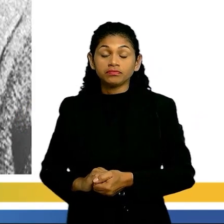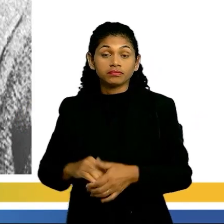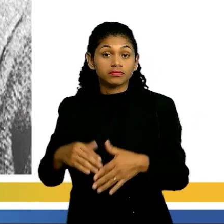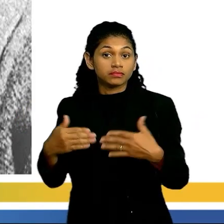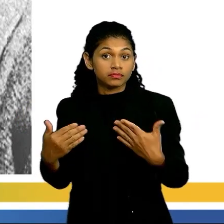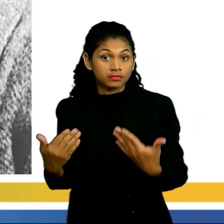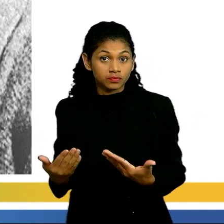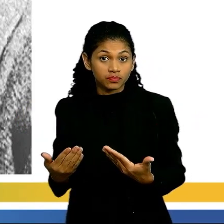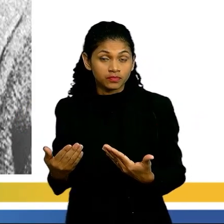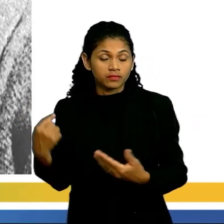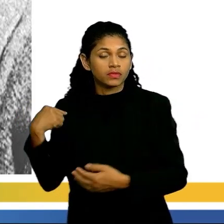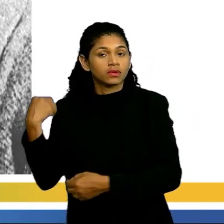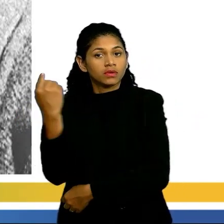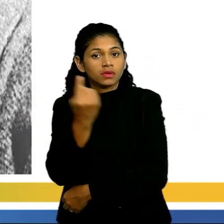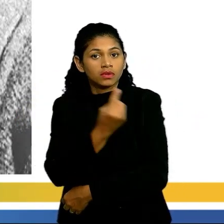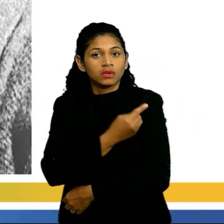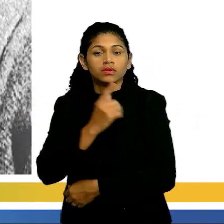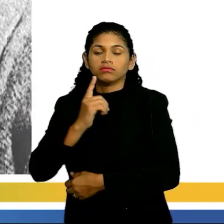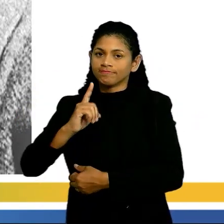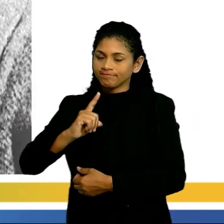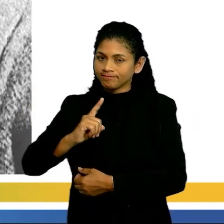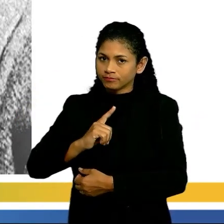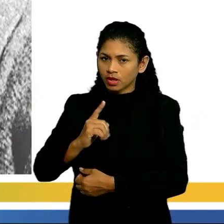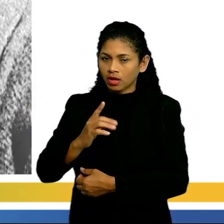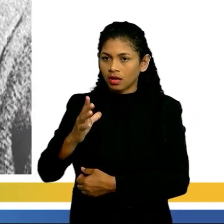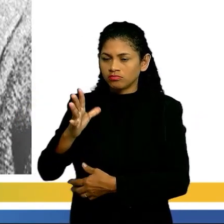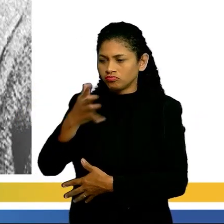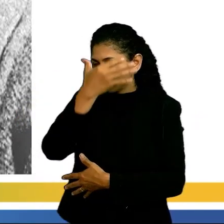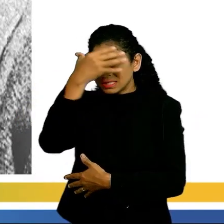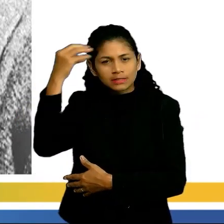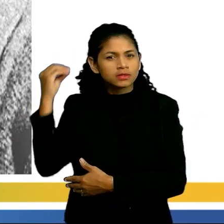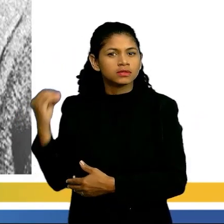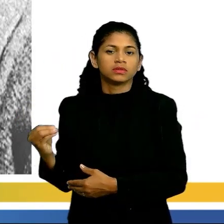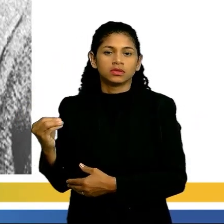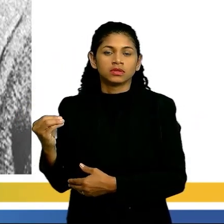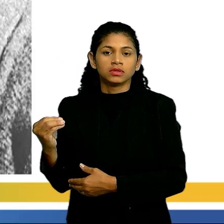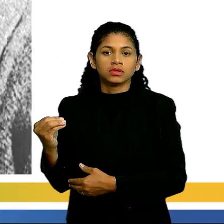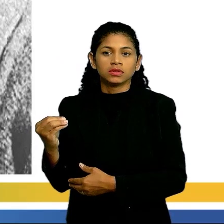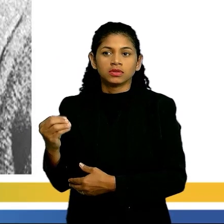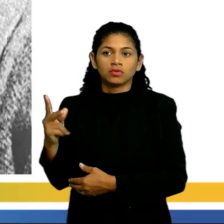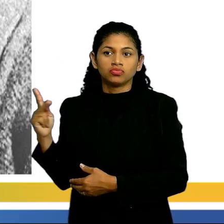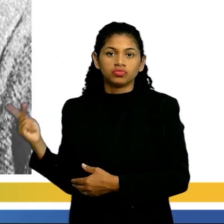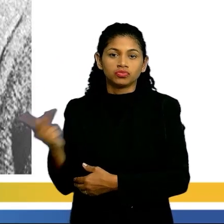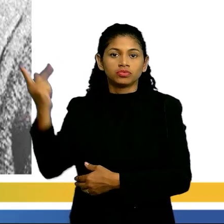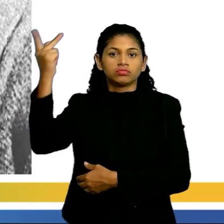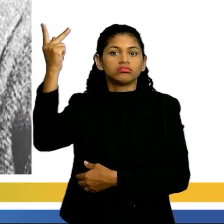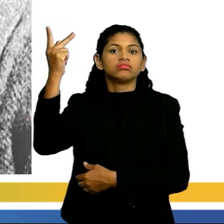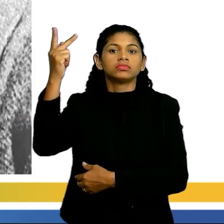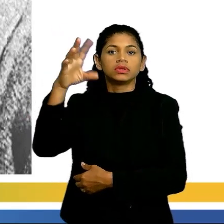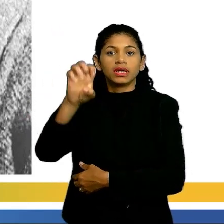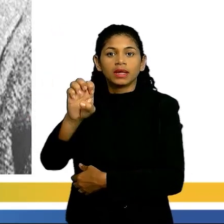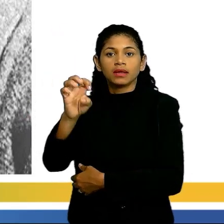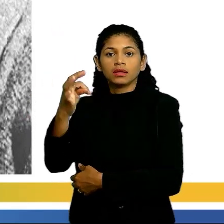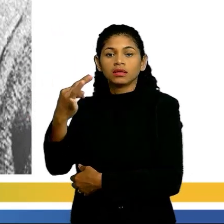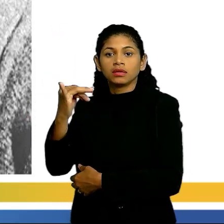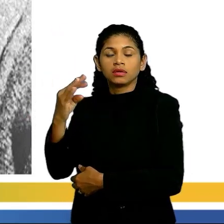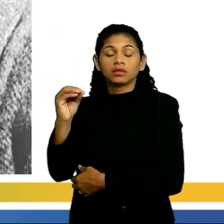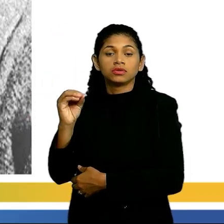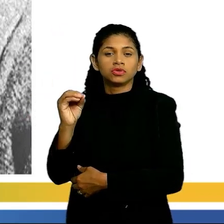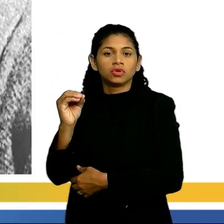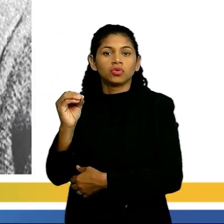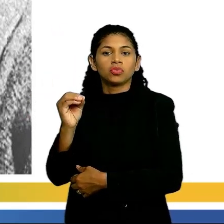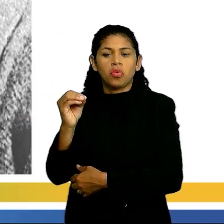Então, nós temos que esquecer os valores éticos e os valores morais e dizer sim à